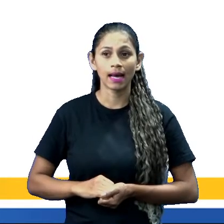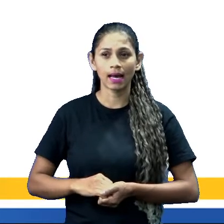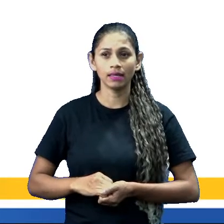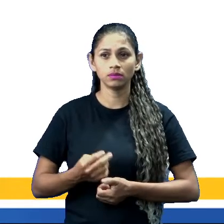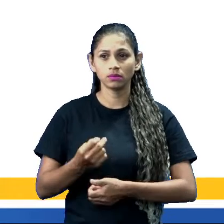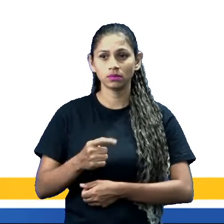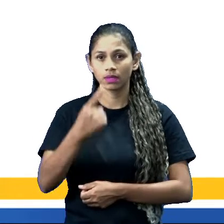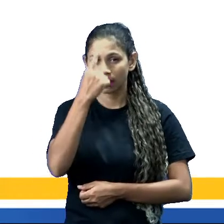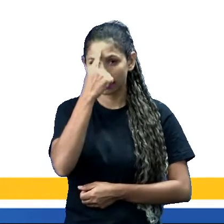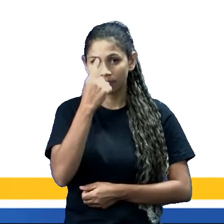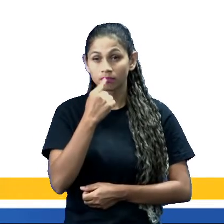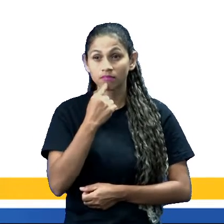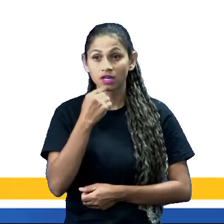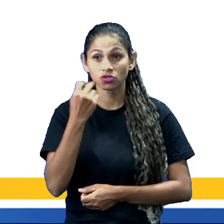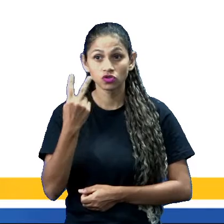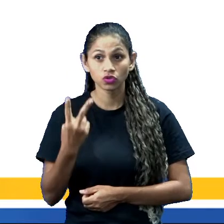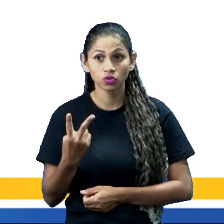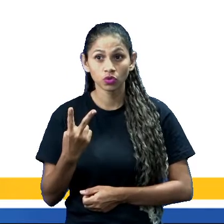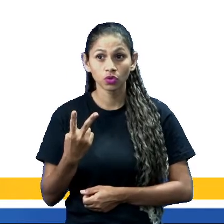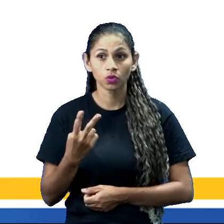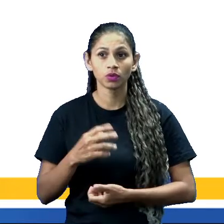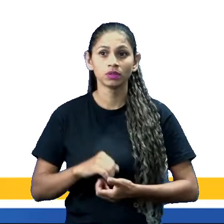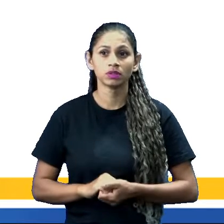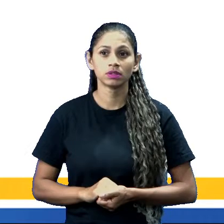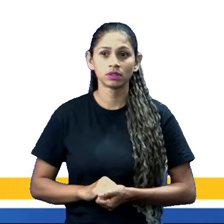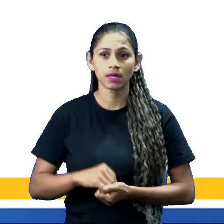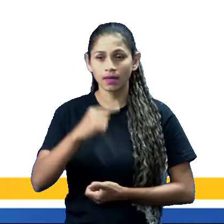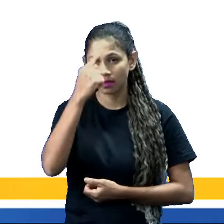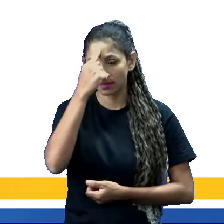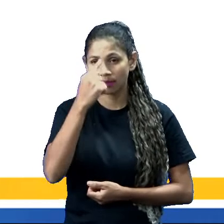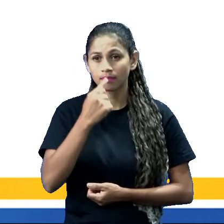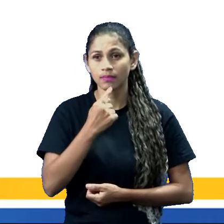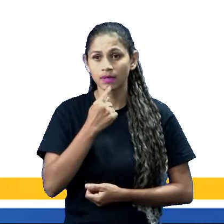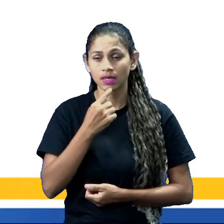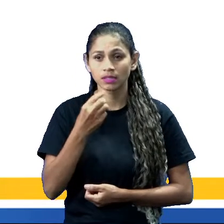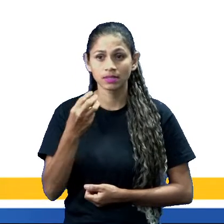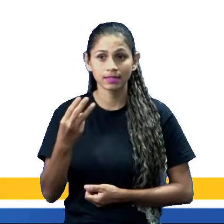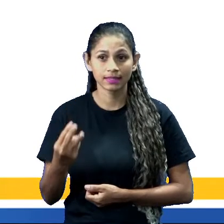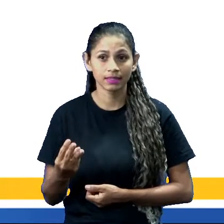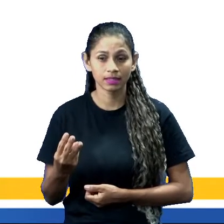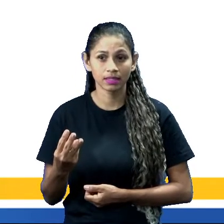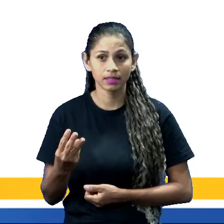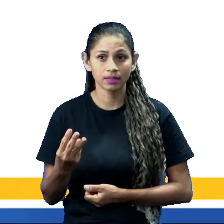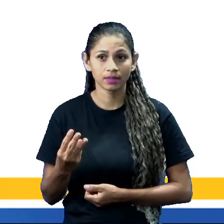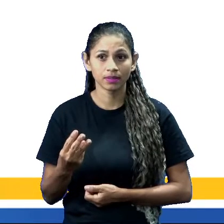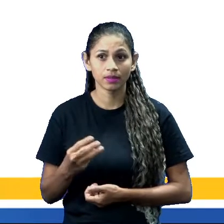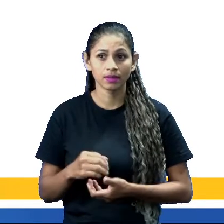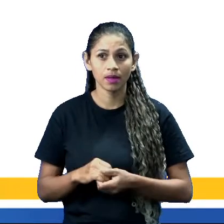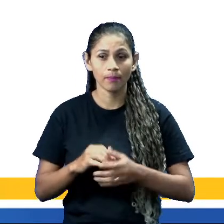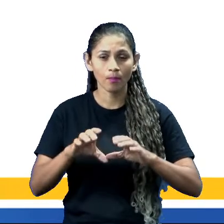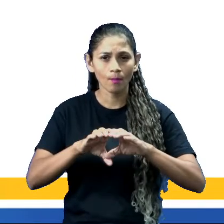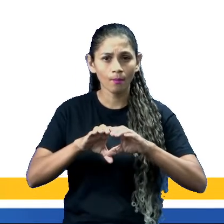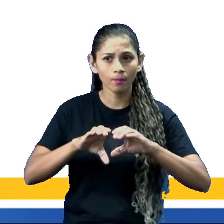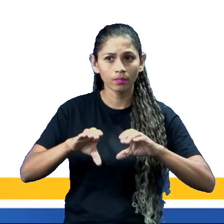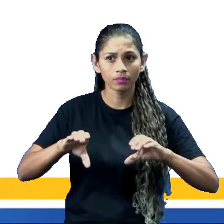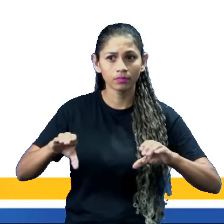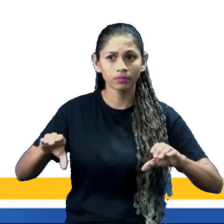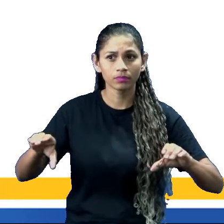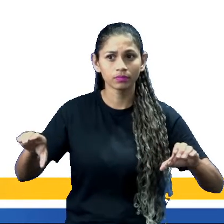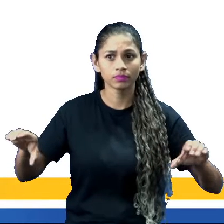ali na hora que acontece ali um incêndio, e também a gente tem essas caixas de os